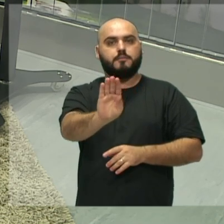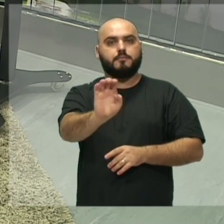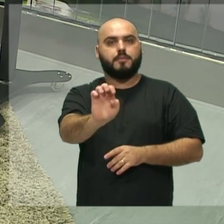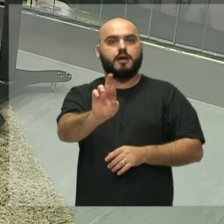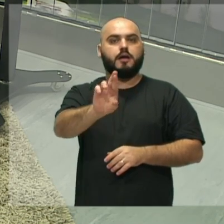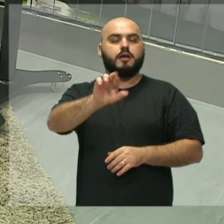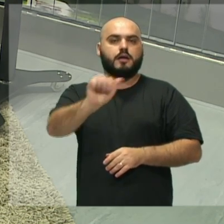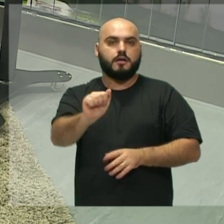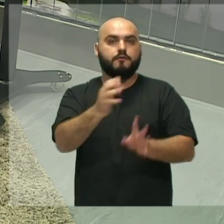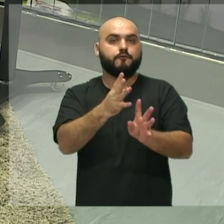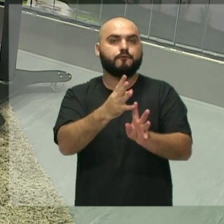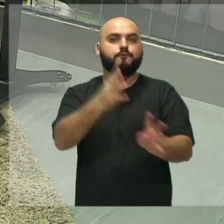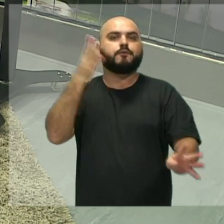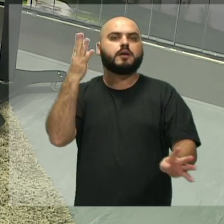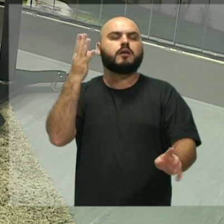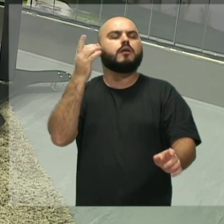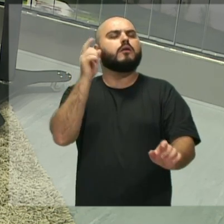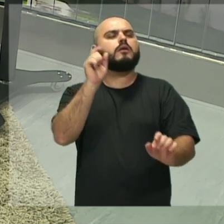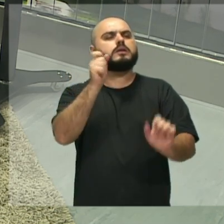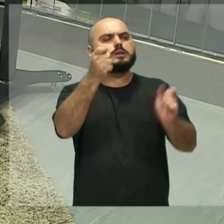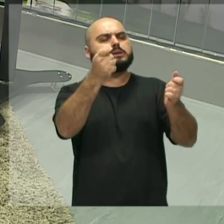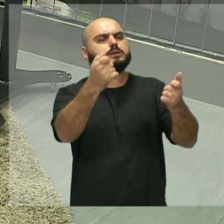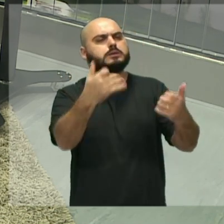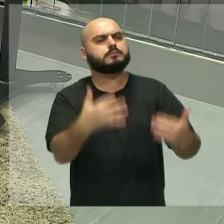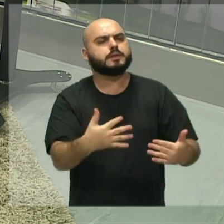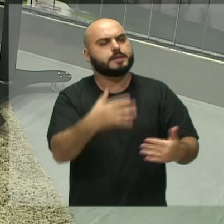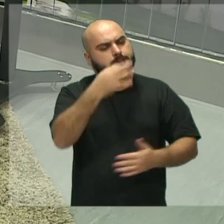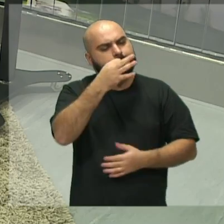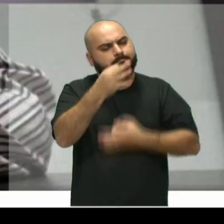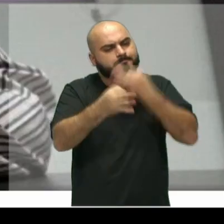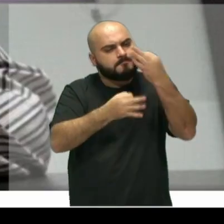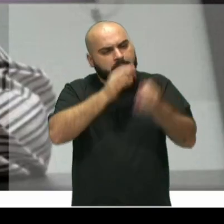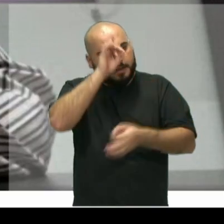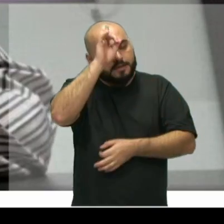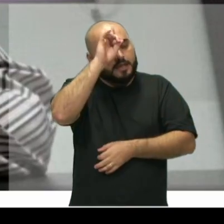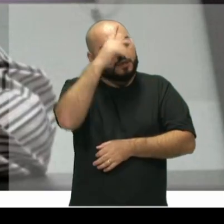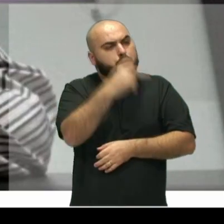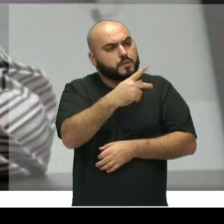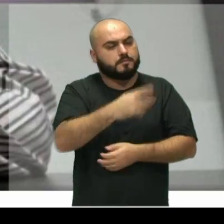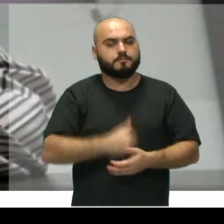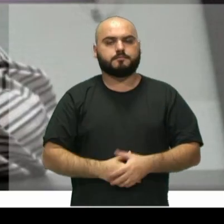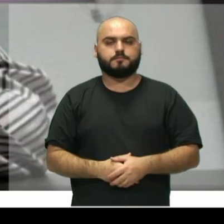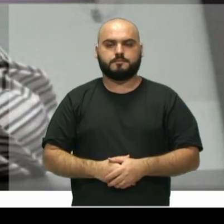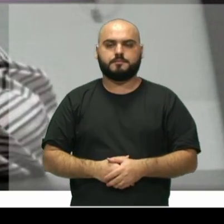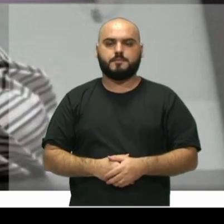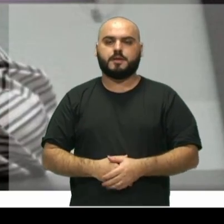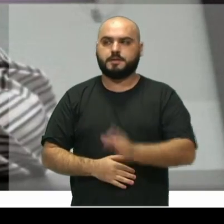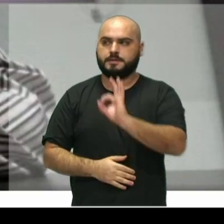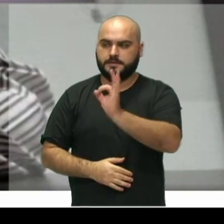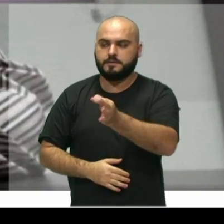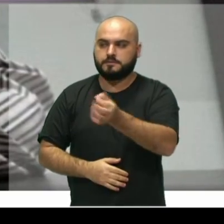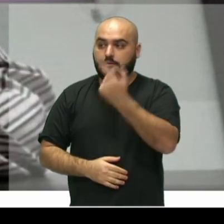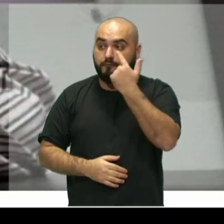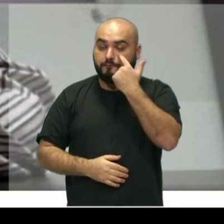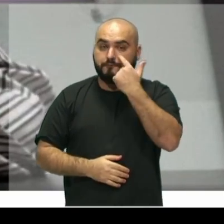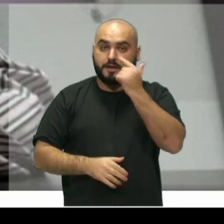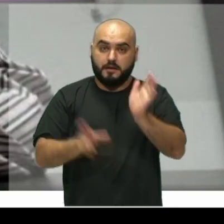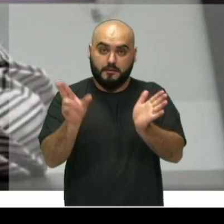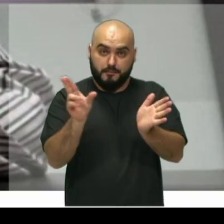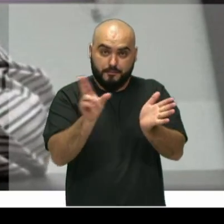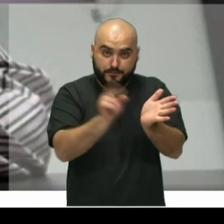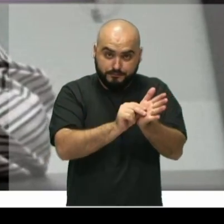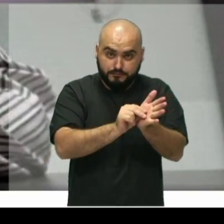senhor tirou a ideia para propor aqui ao prefeito municipal? Nós acompanhamos esse aplicativo, essa solução em